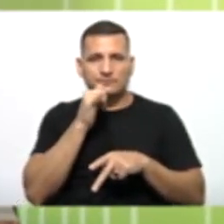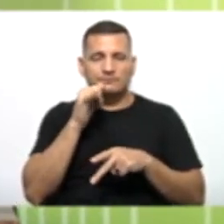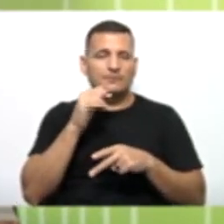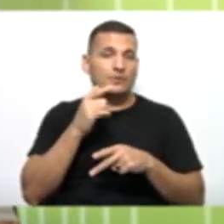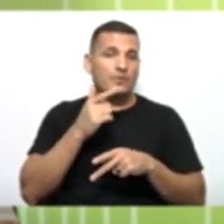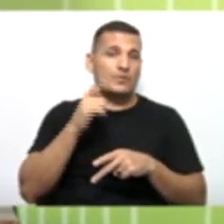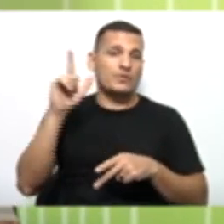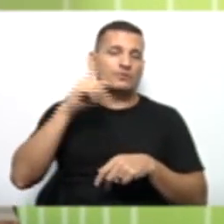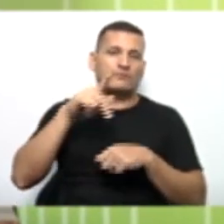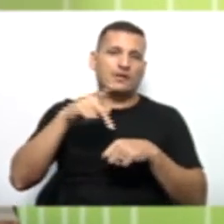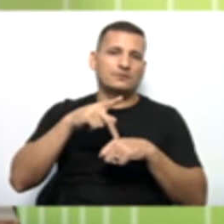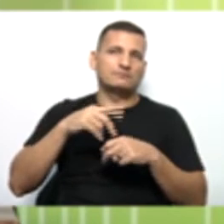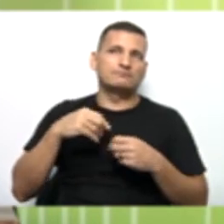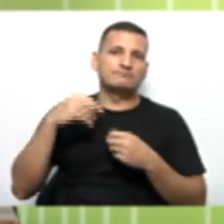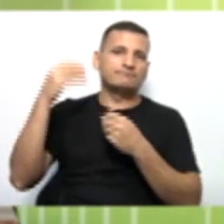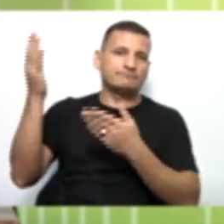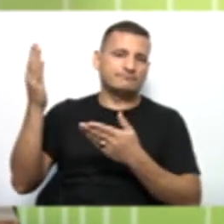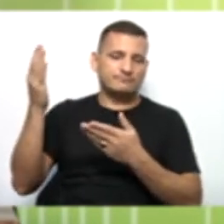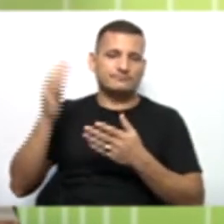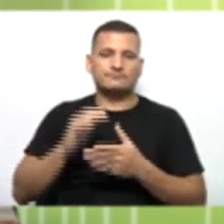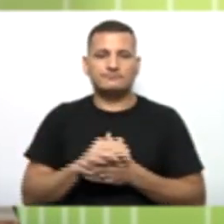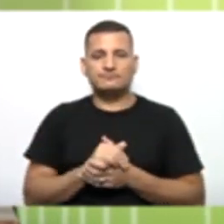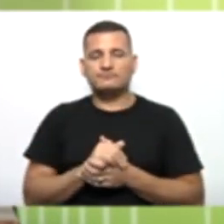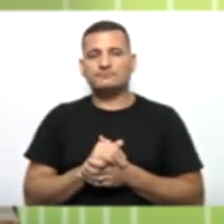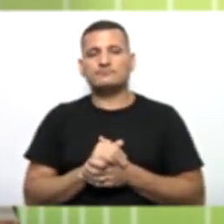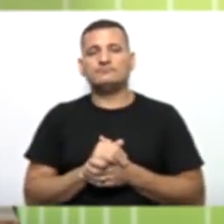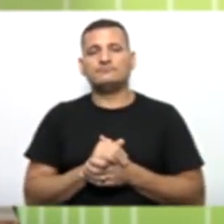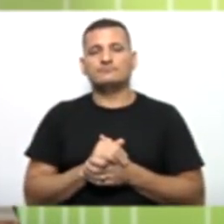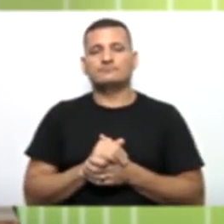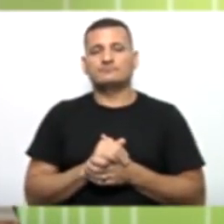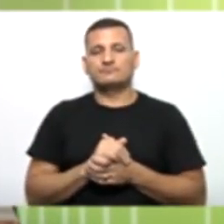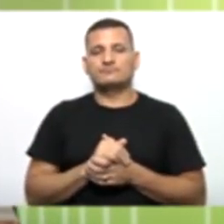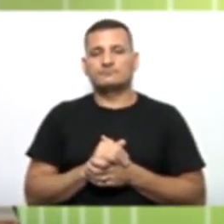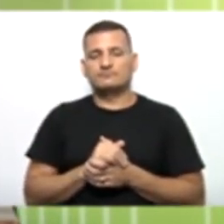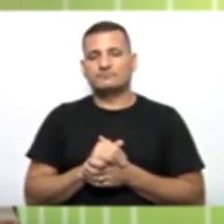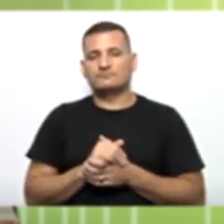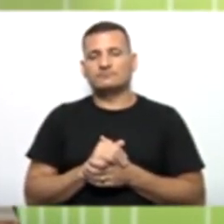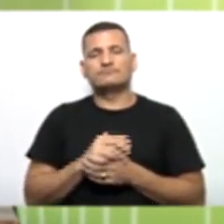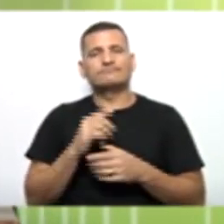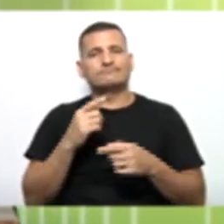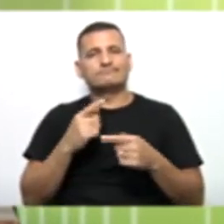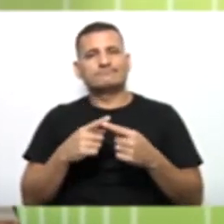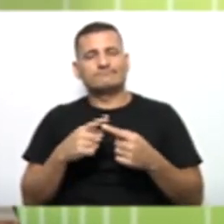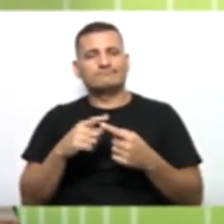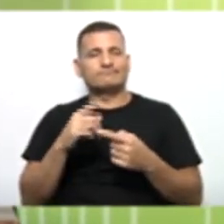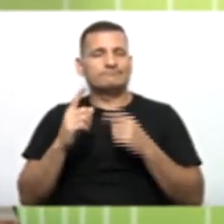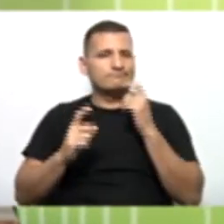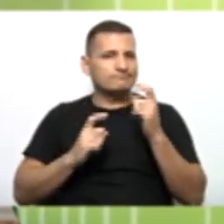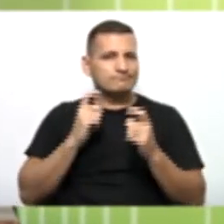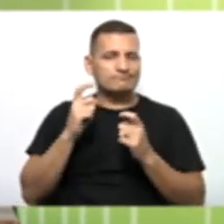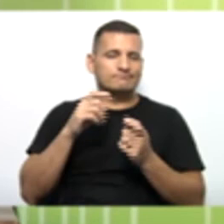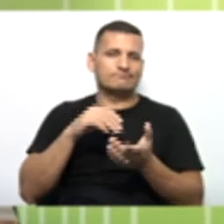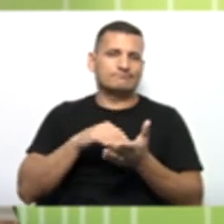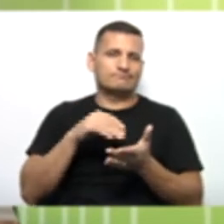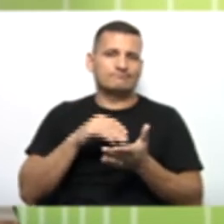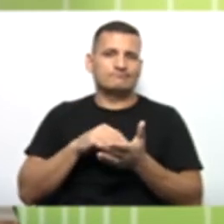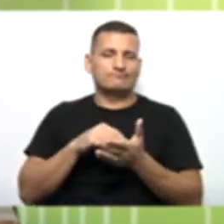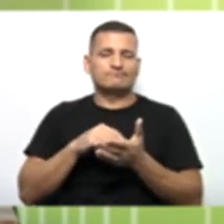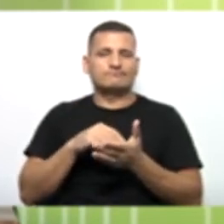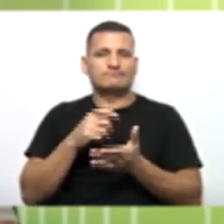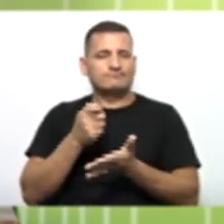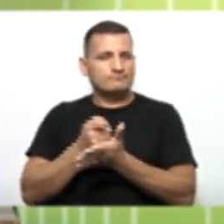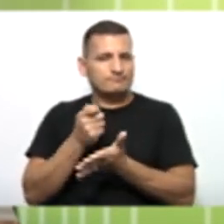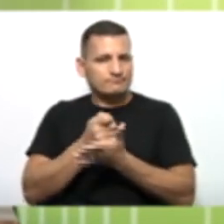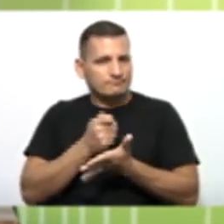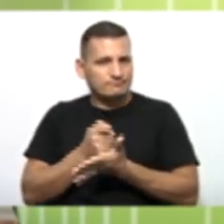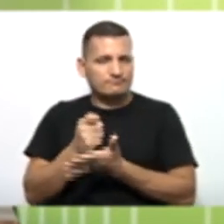outros países. Isso vem tanto de uma falta de preocupação da população que não cobra o governo, e daí o